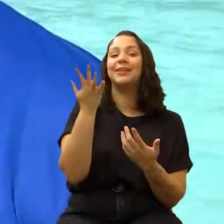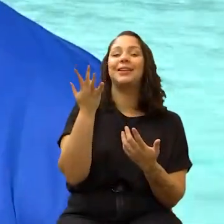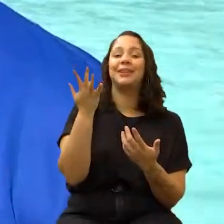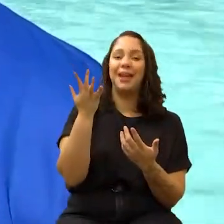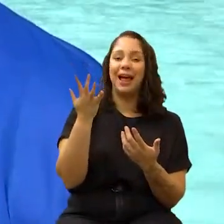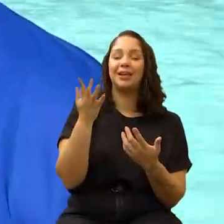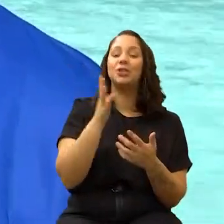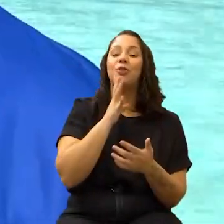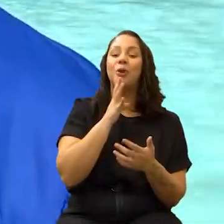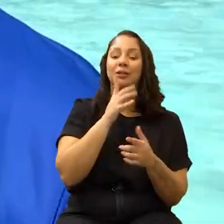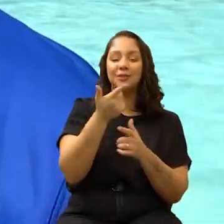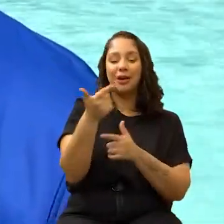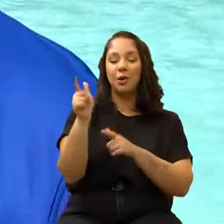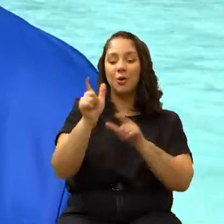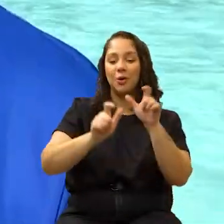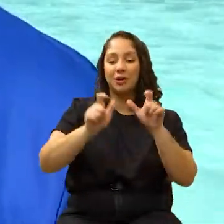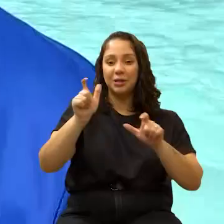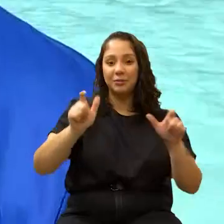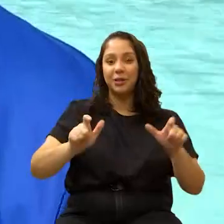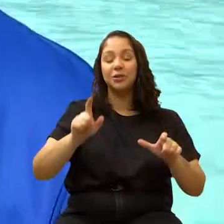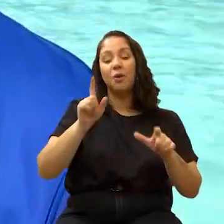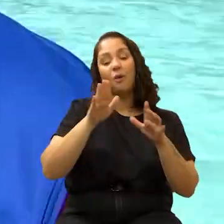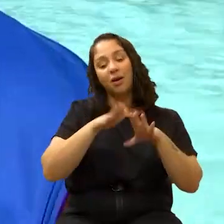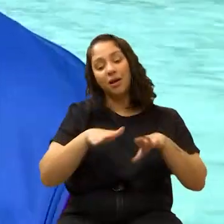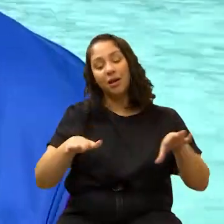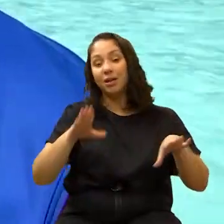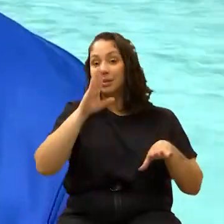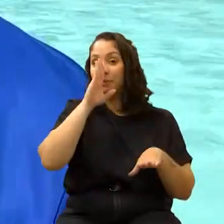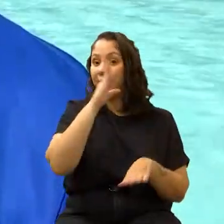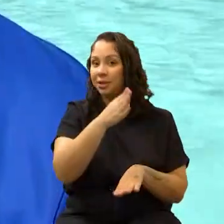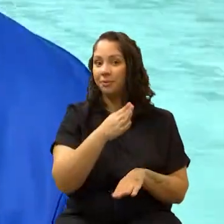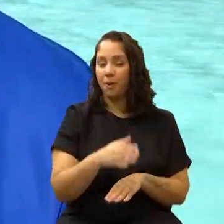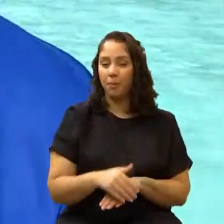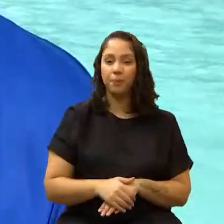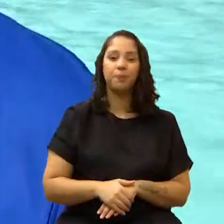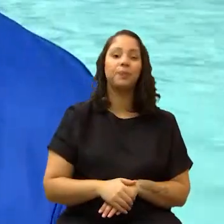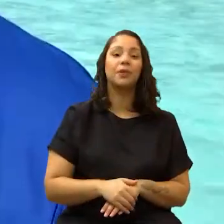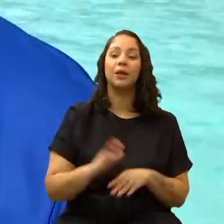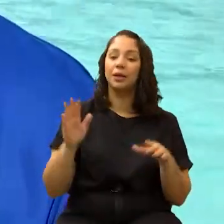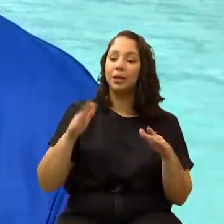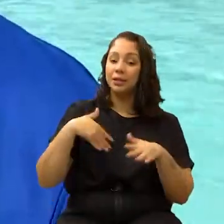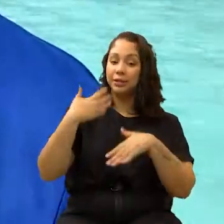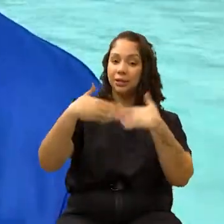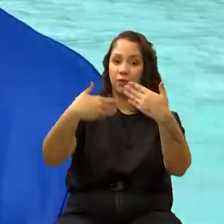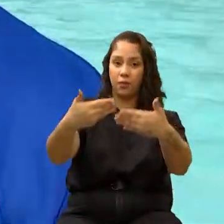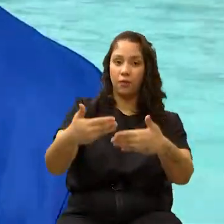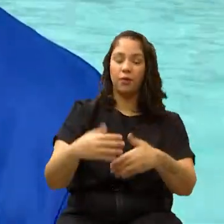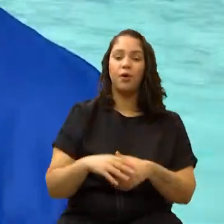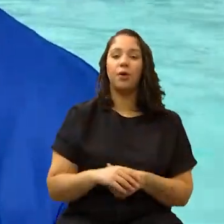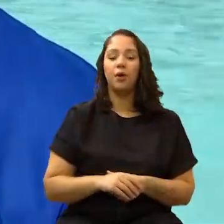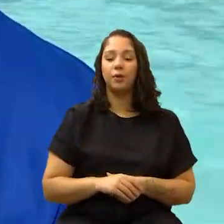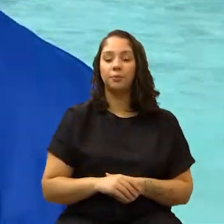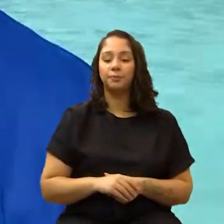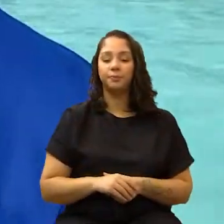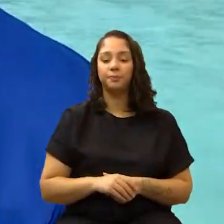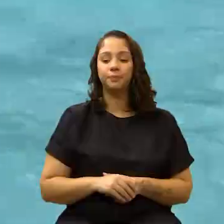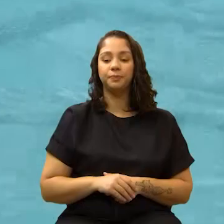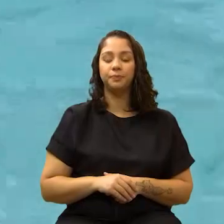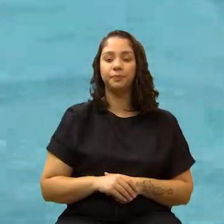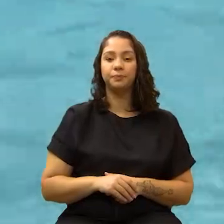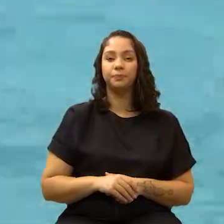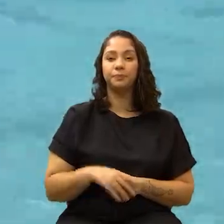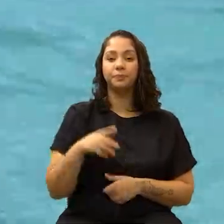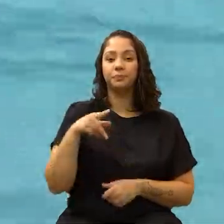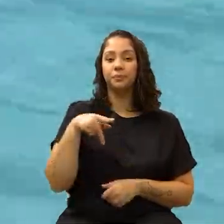uma tela facilidade dela assim, para conhecer outras pessoas, né? Crianças principalmente. Ela se desenvolver, né?